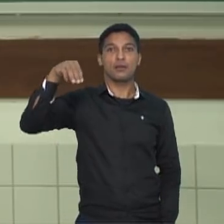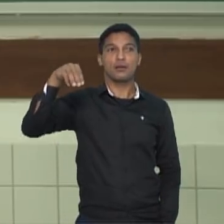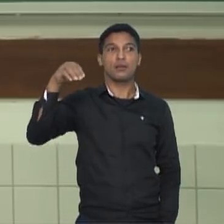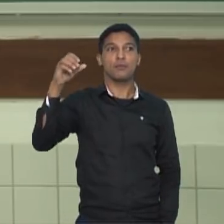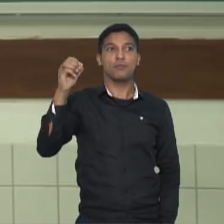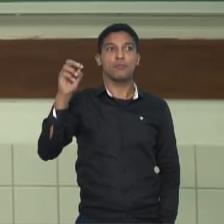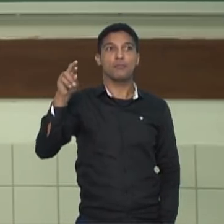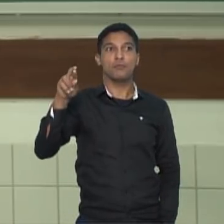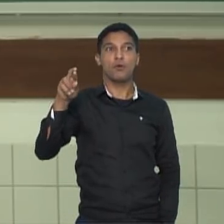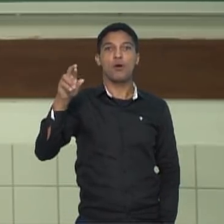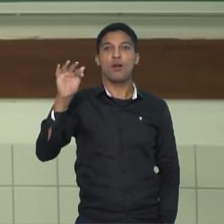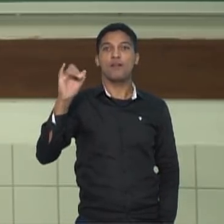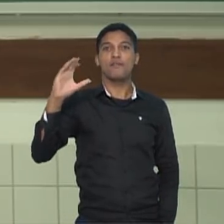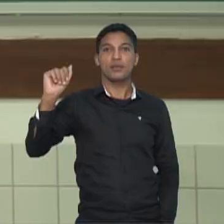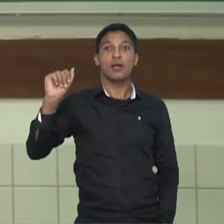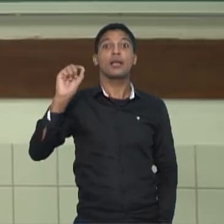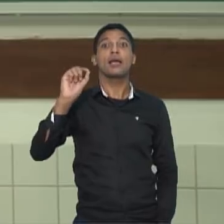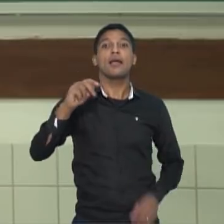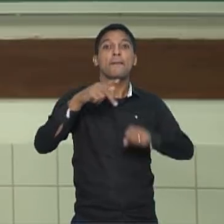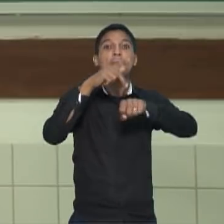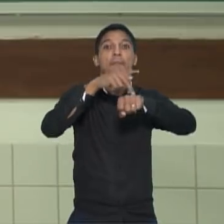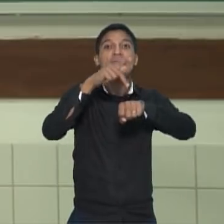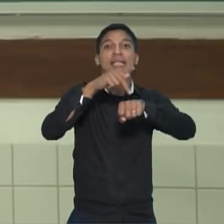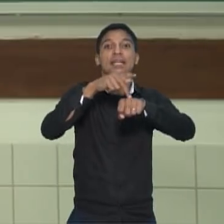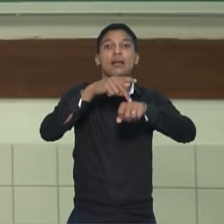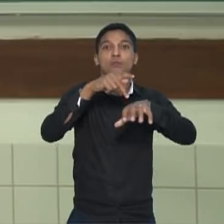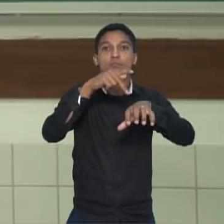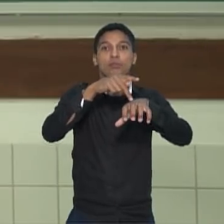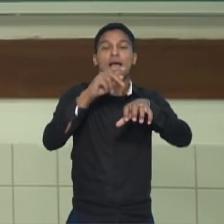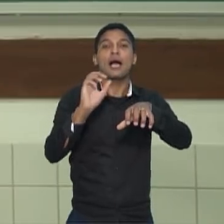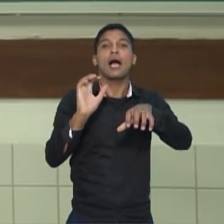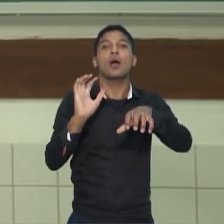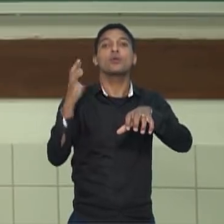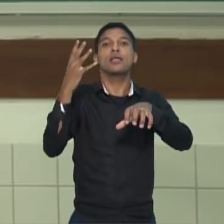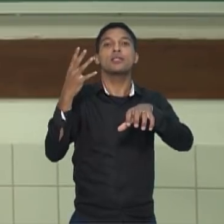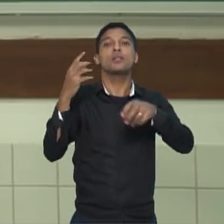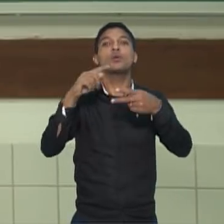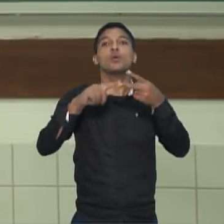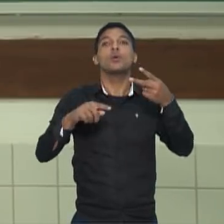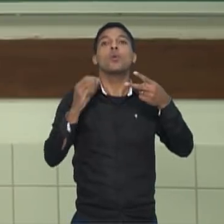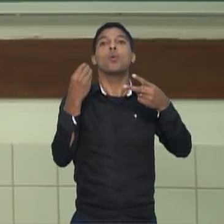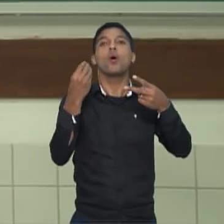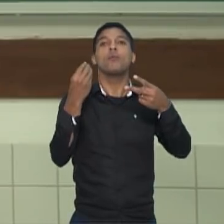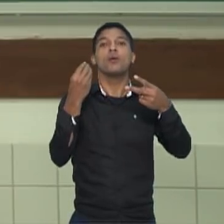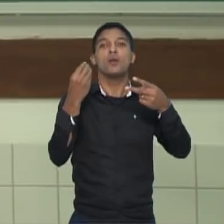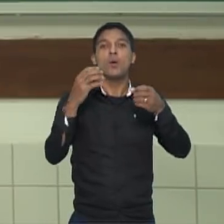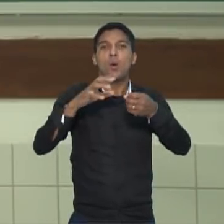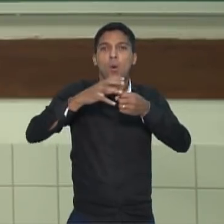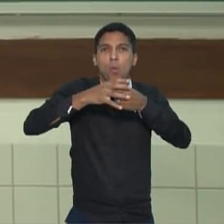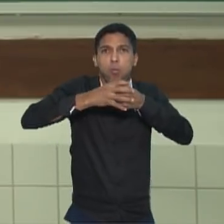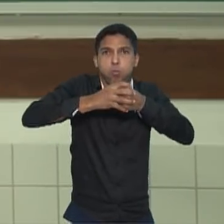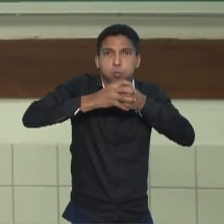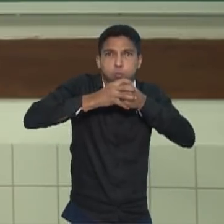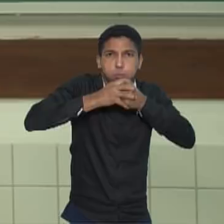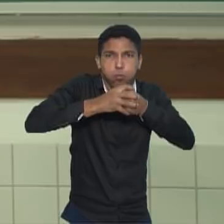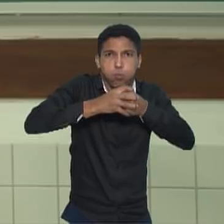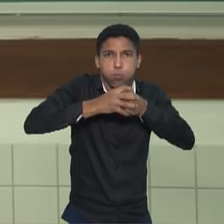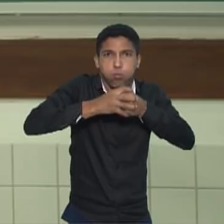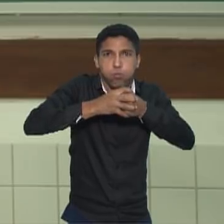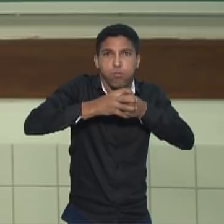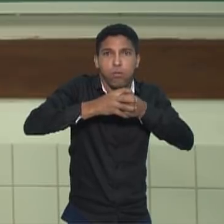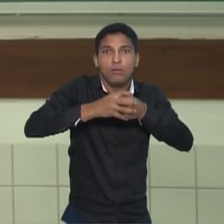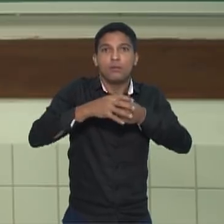2 fatores: pressão e calor. Pressão e calor que vem lá da camada núcleo